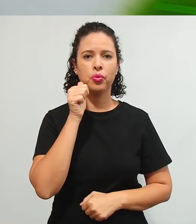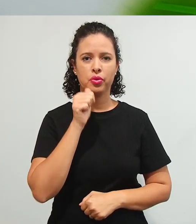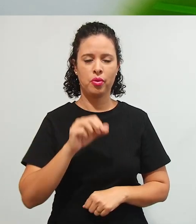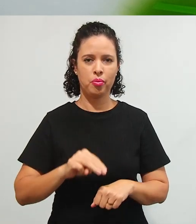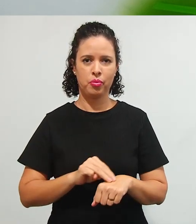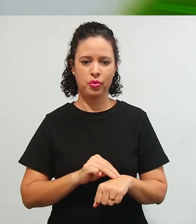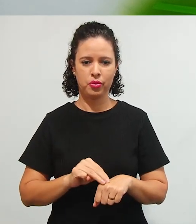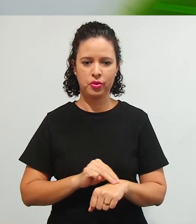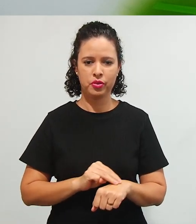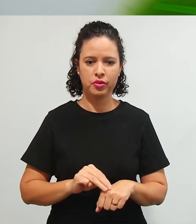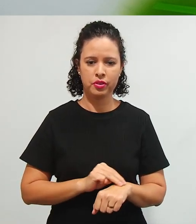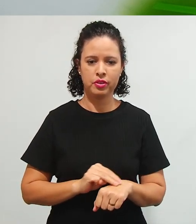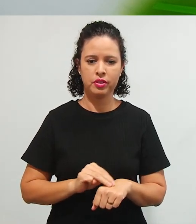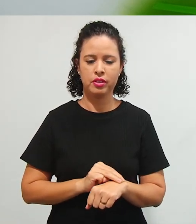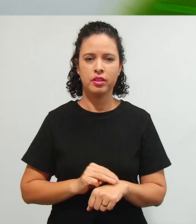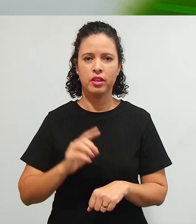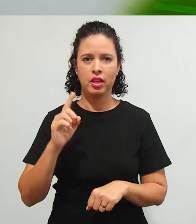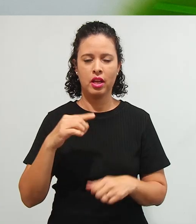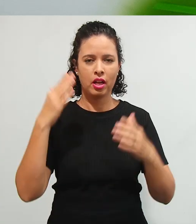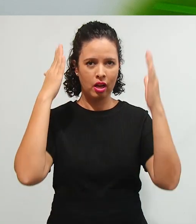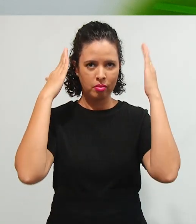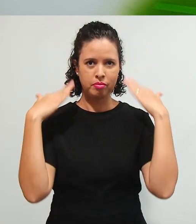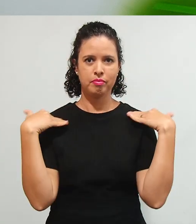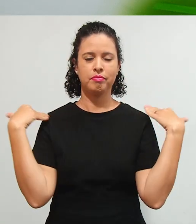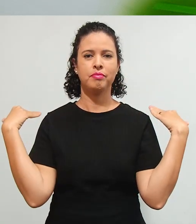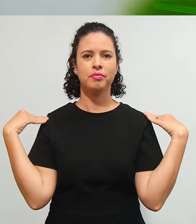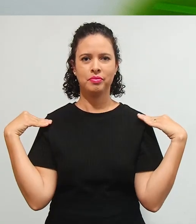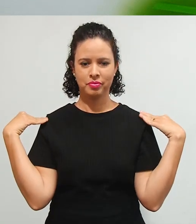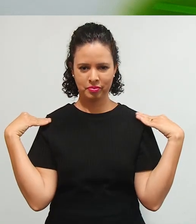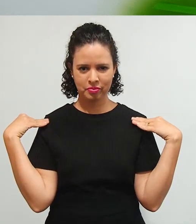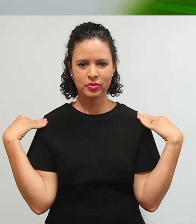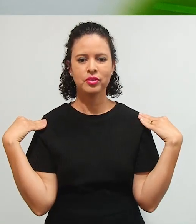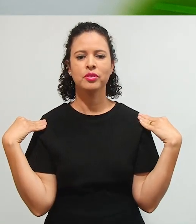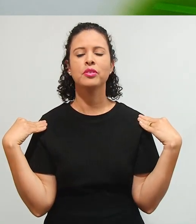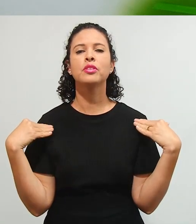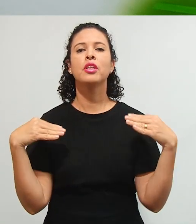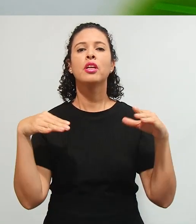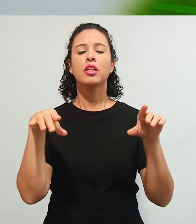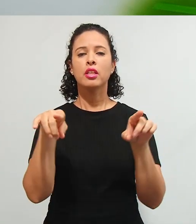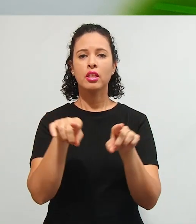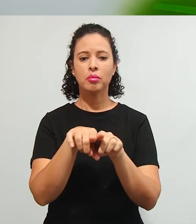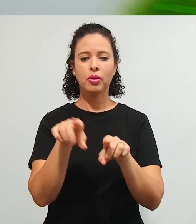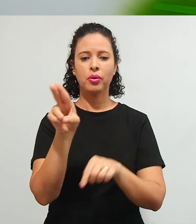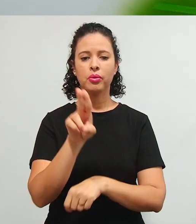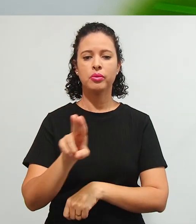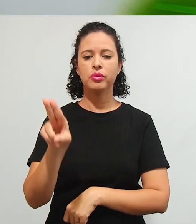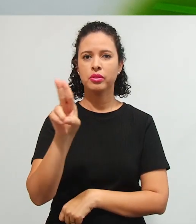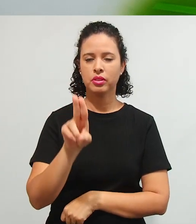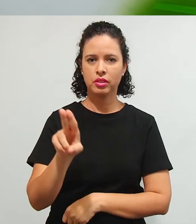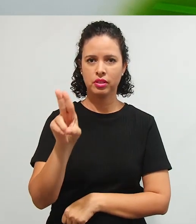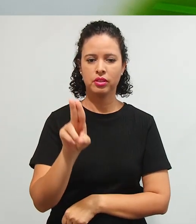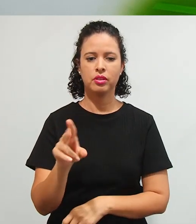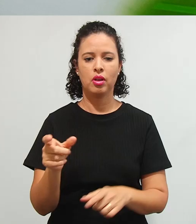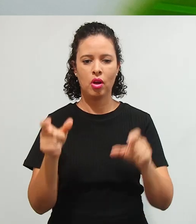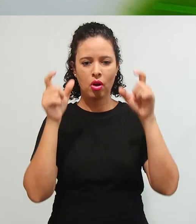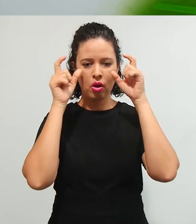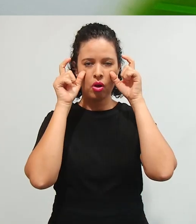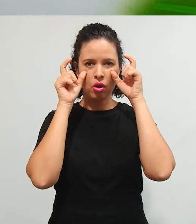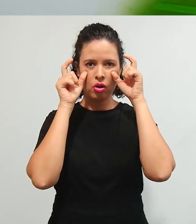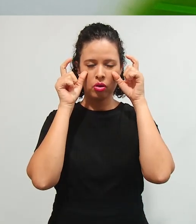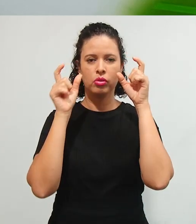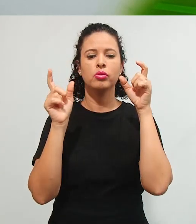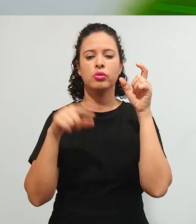mulher morena, de cabelos longos, na altura dos ombros, estou usando